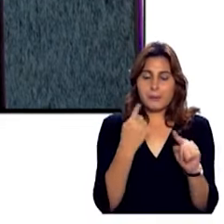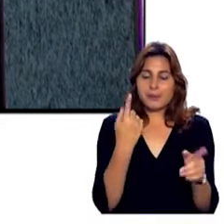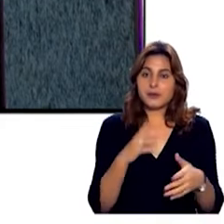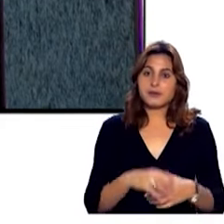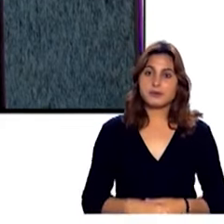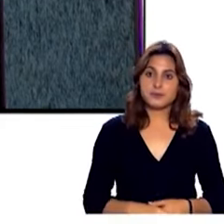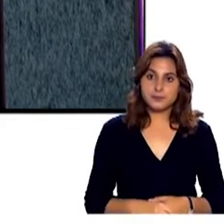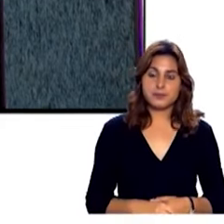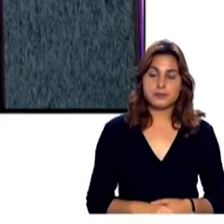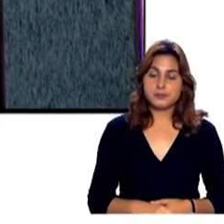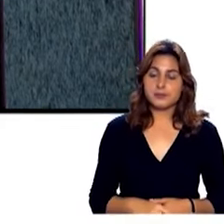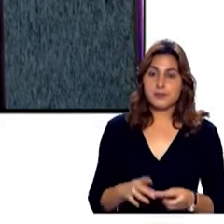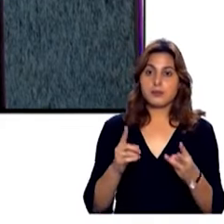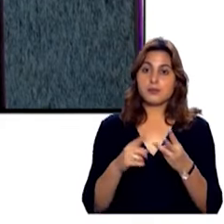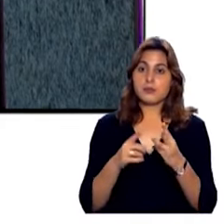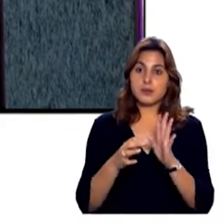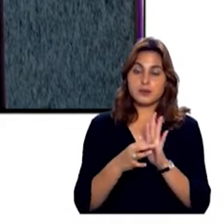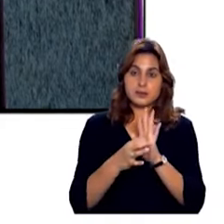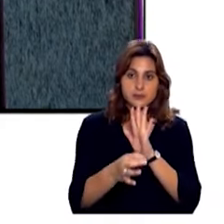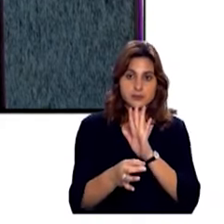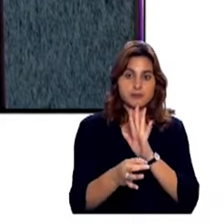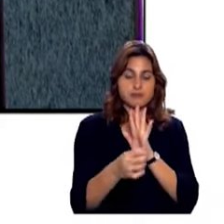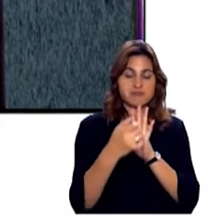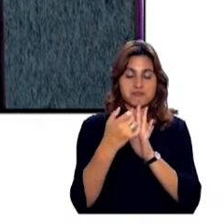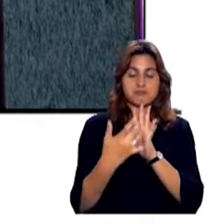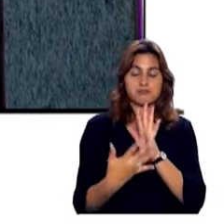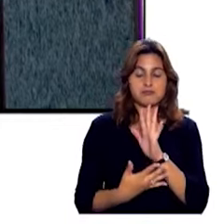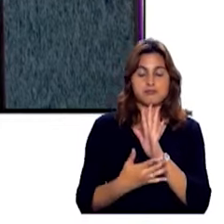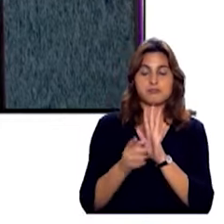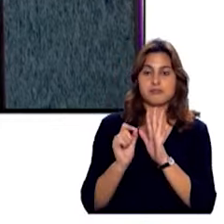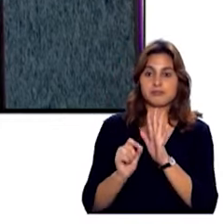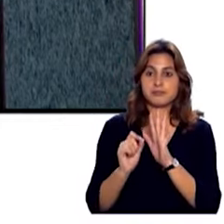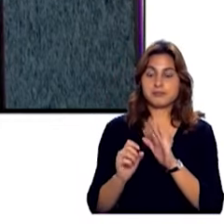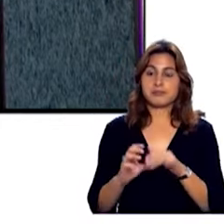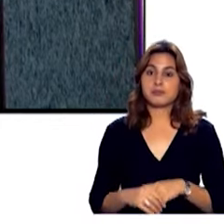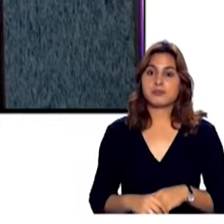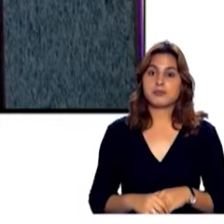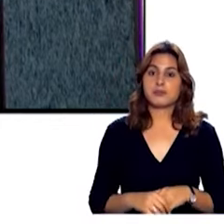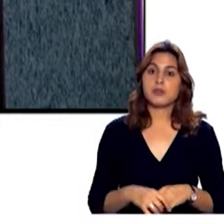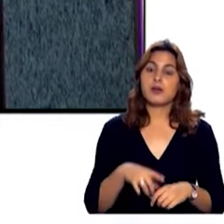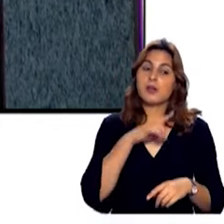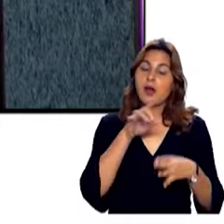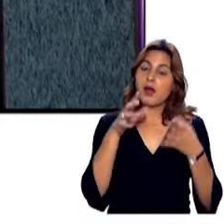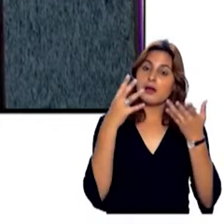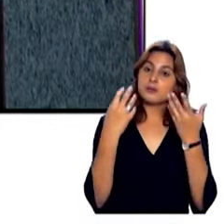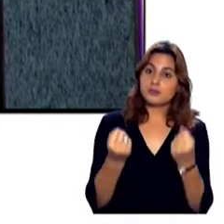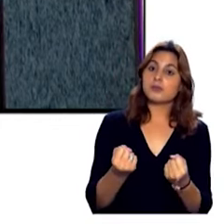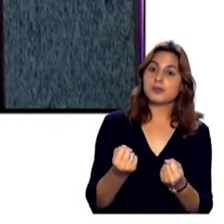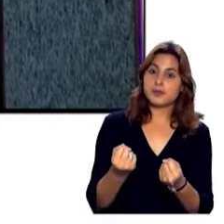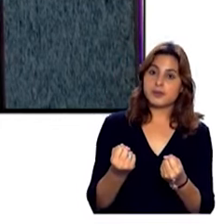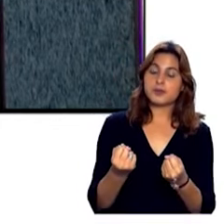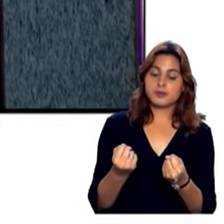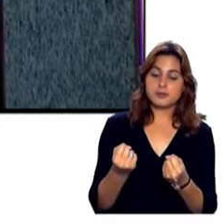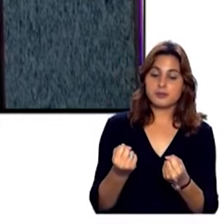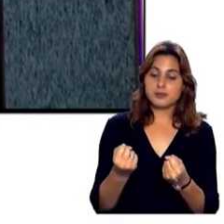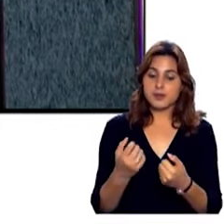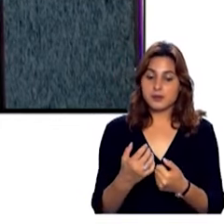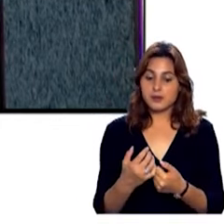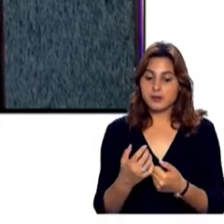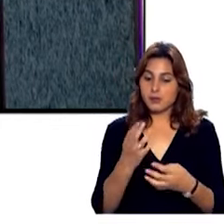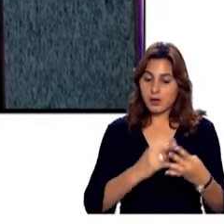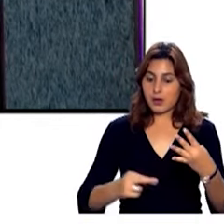o terceiro argumento que vale aqui também é o de que ao se admitir